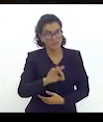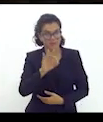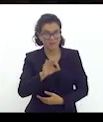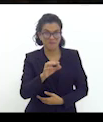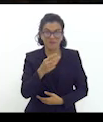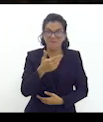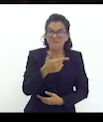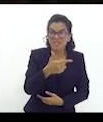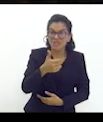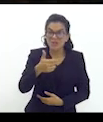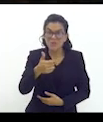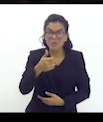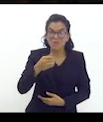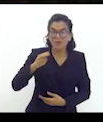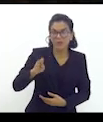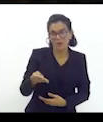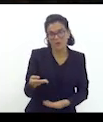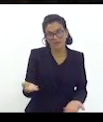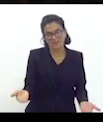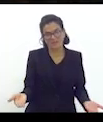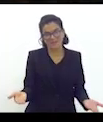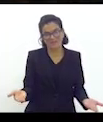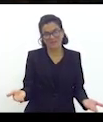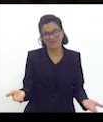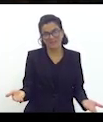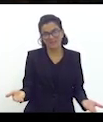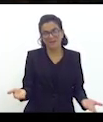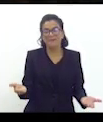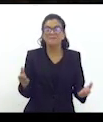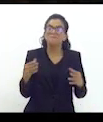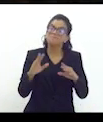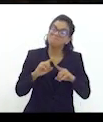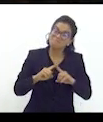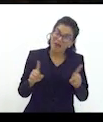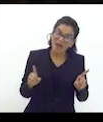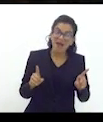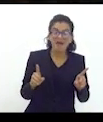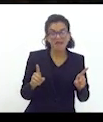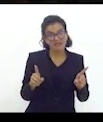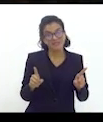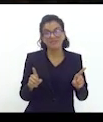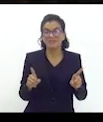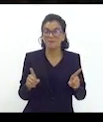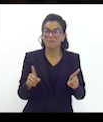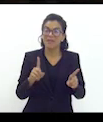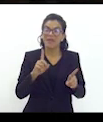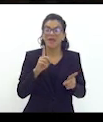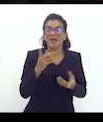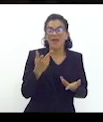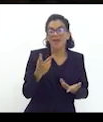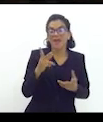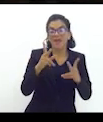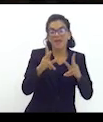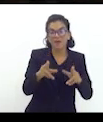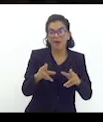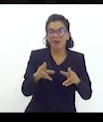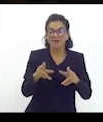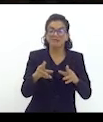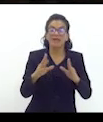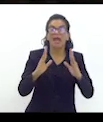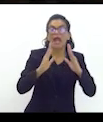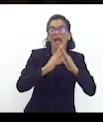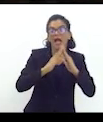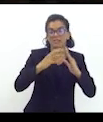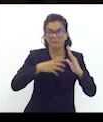bilhões de reais. Mas de uma forma tipo Casa Bahia, em três